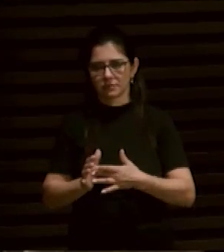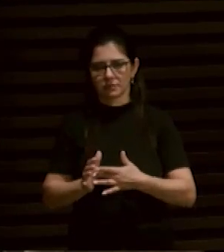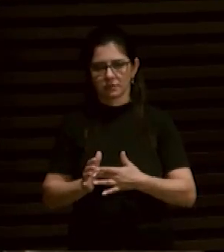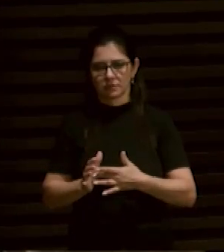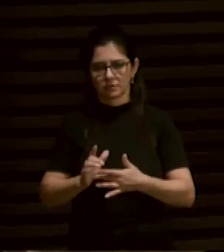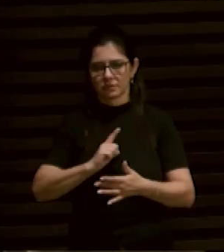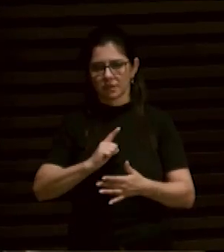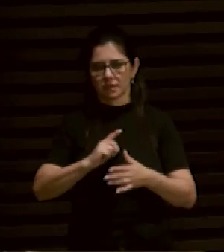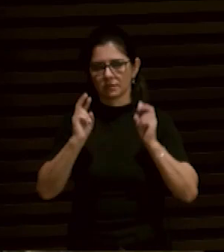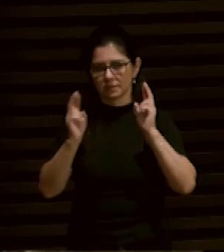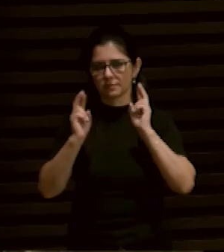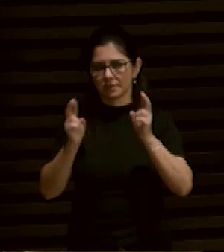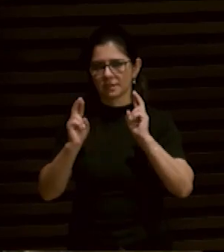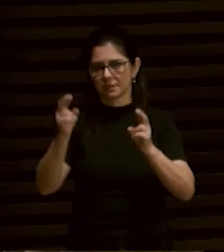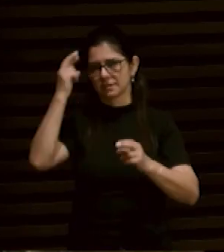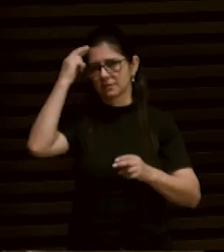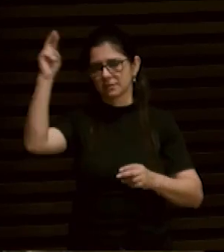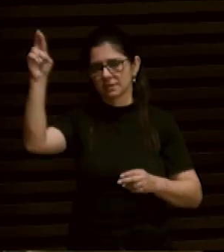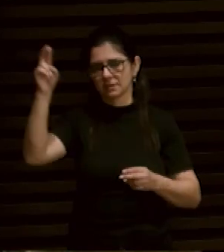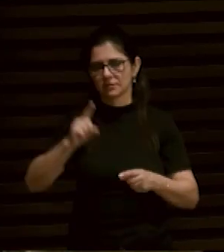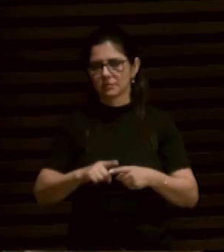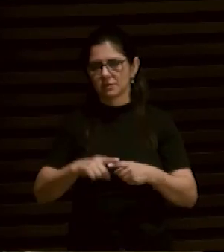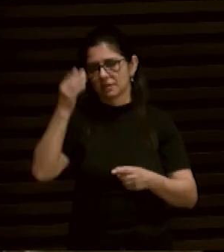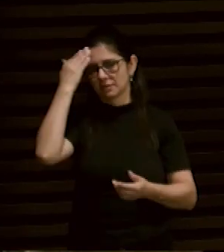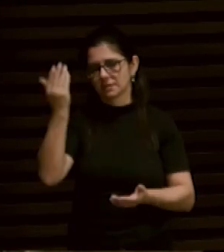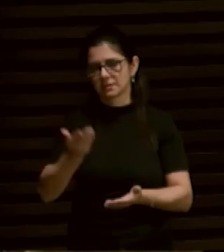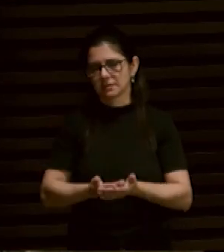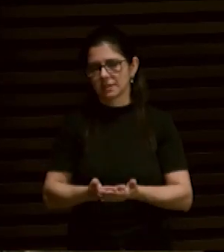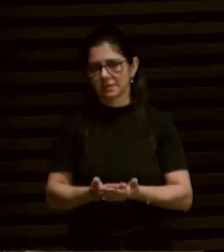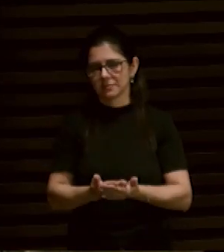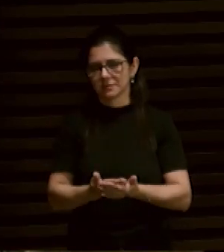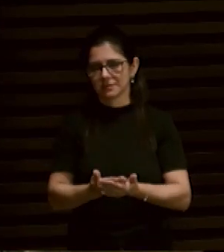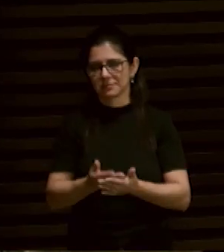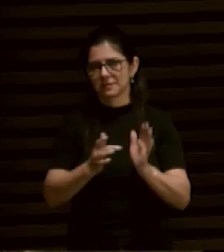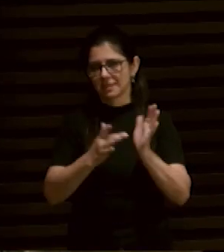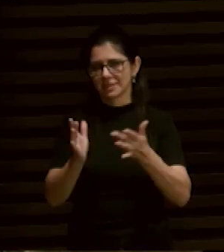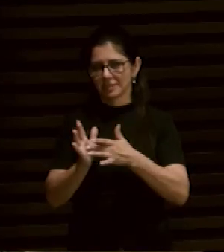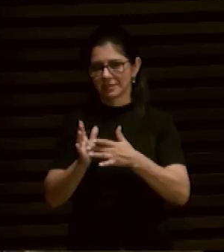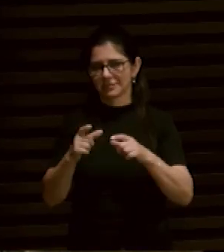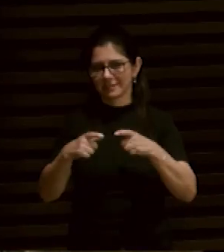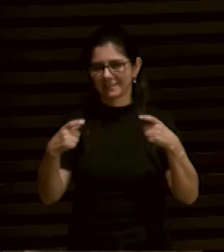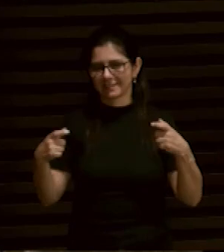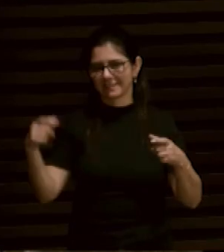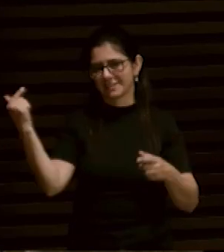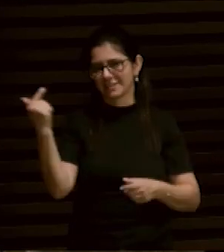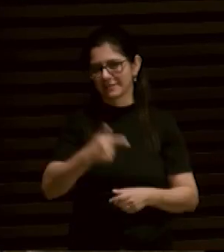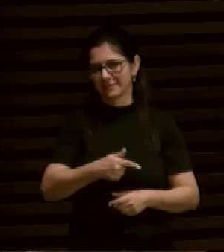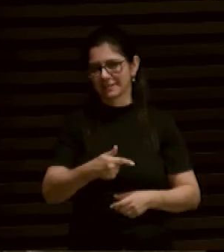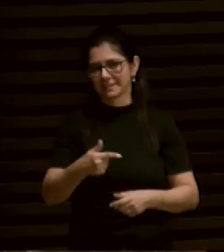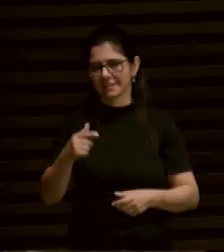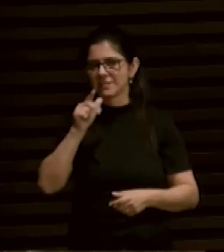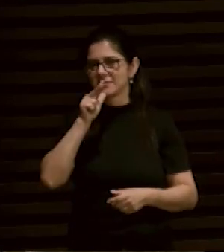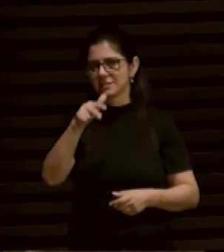Senhor. Porque nós cremos naquele que é maior que Jonas. E, irmãos, se estamos com Ele, quem poderá ser contra